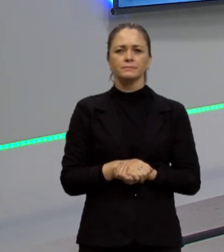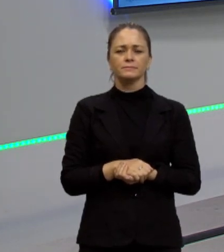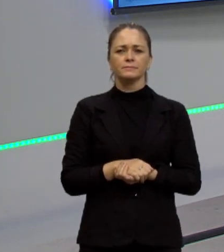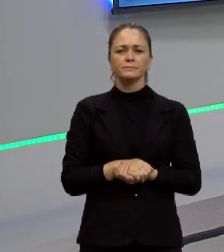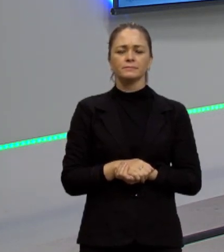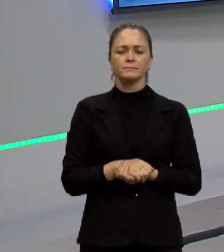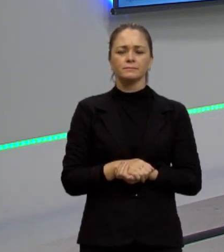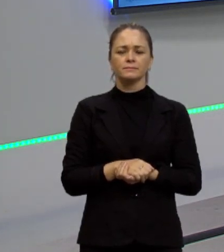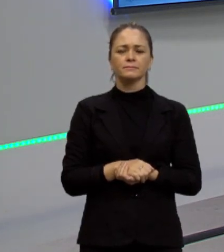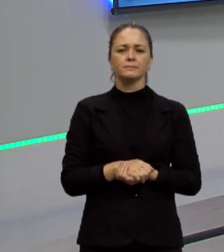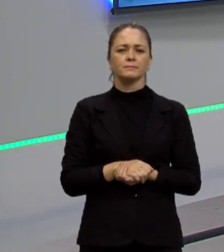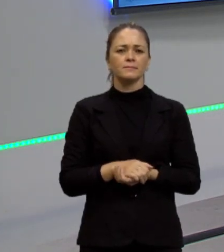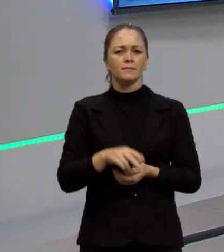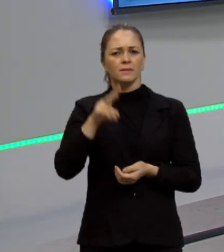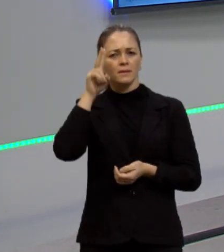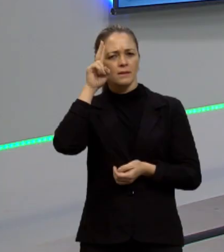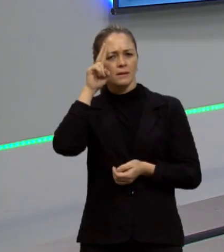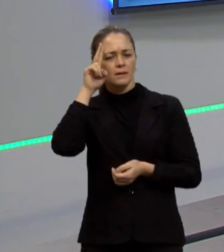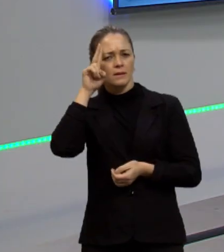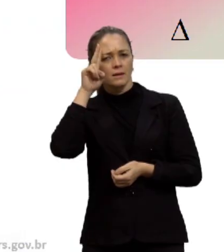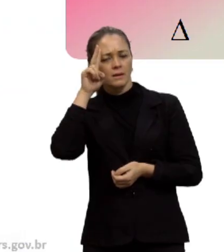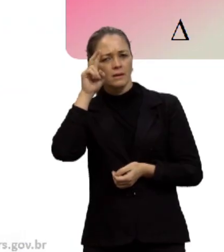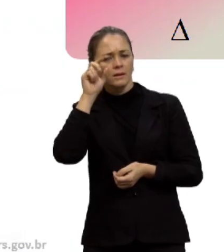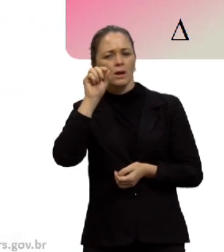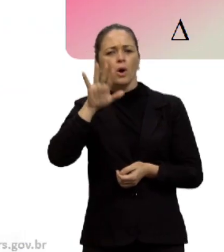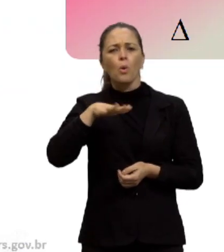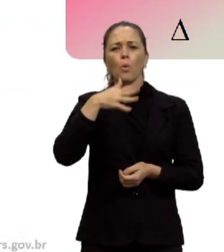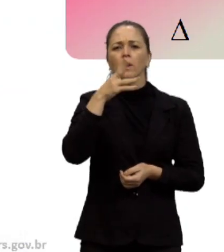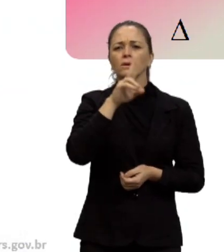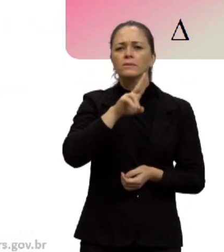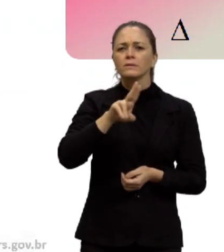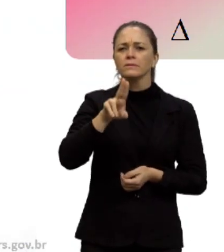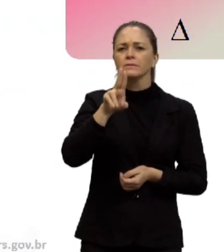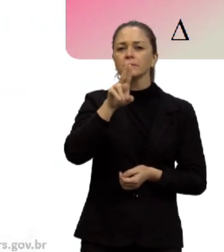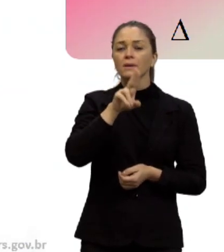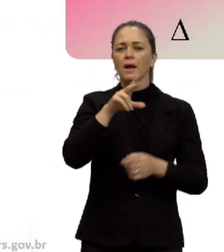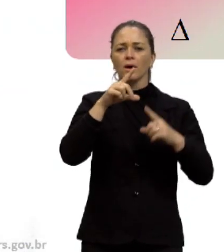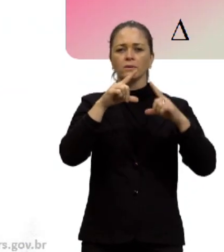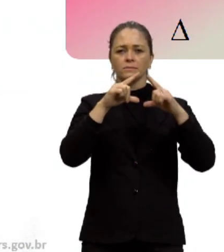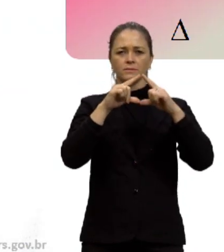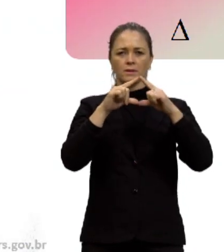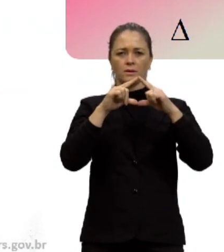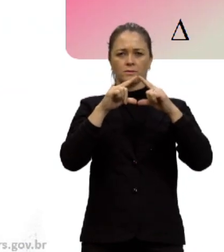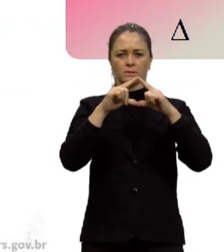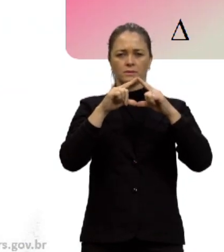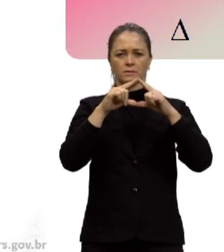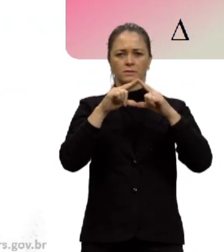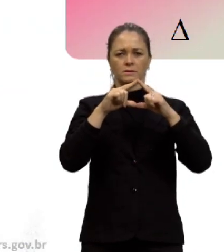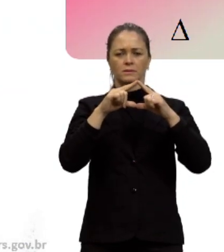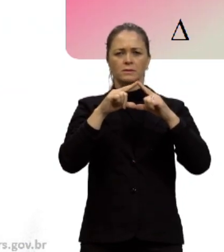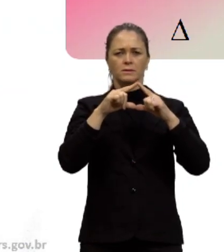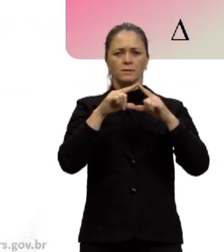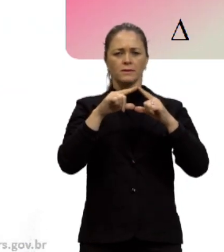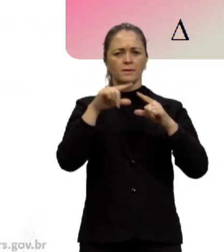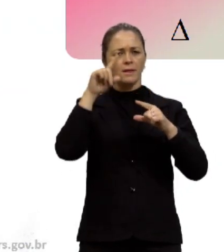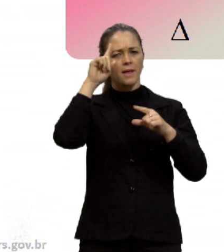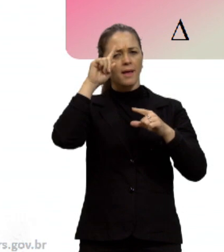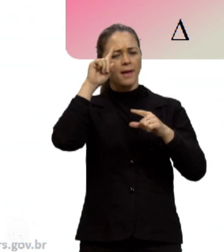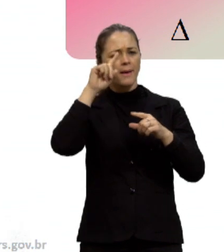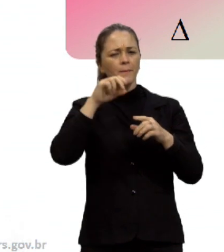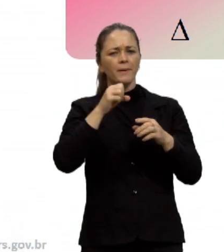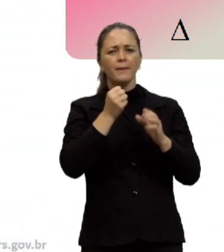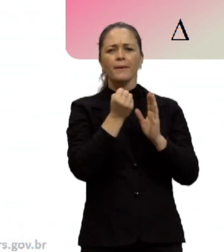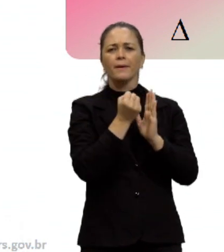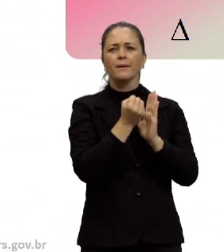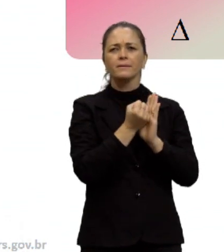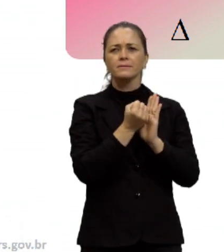Lembrando também quando é que eu vou trabalhar com o delta. O delta é aquele símbolo que vai